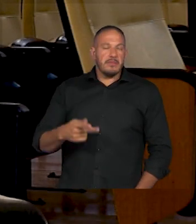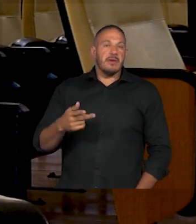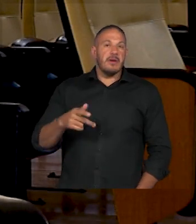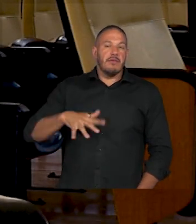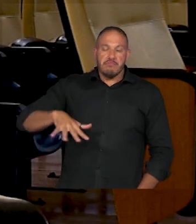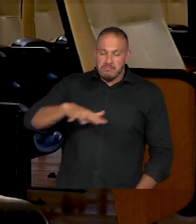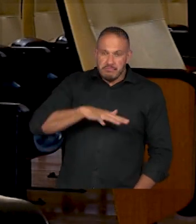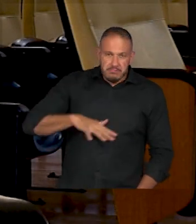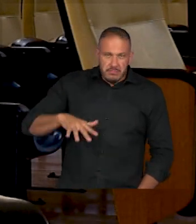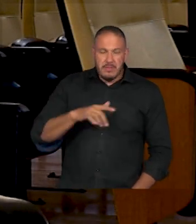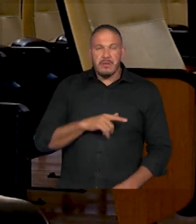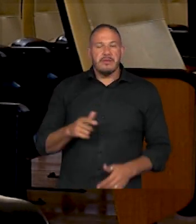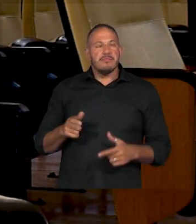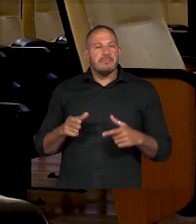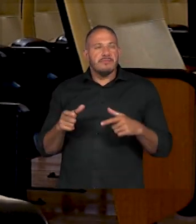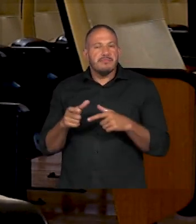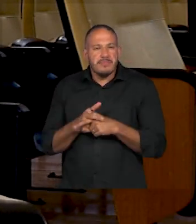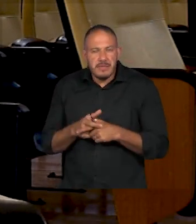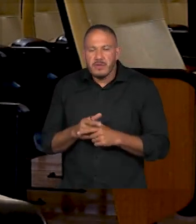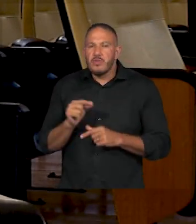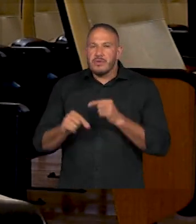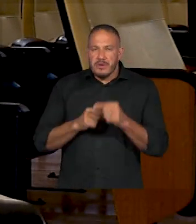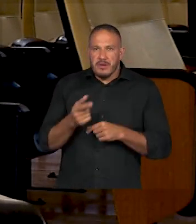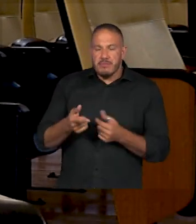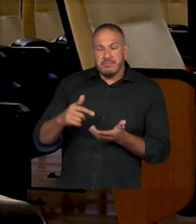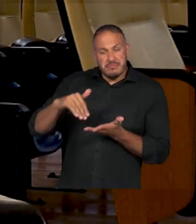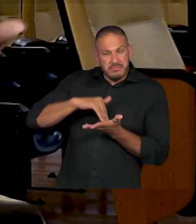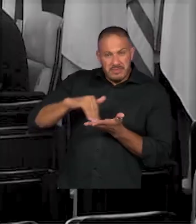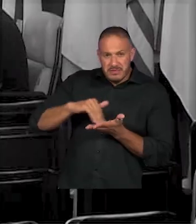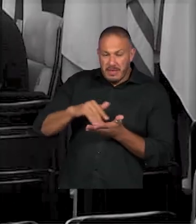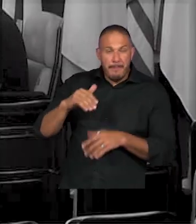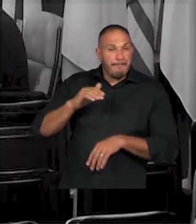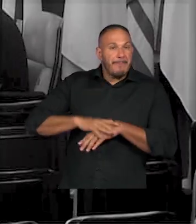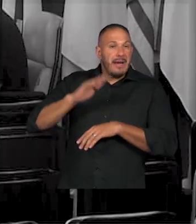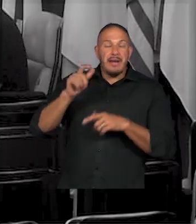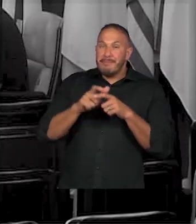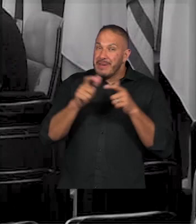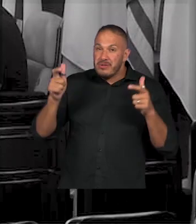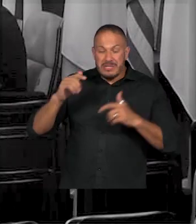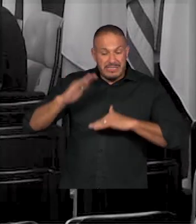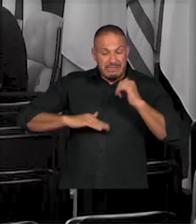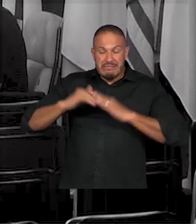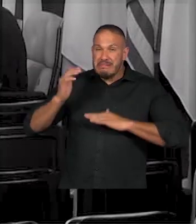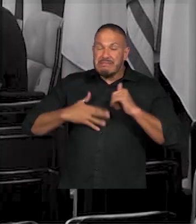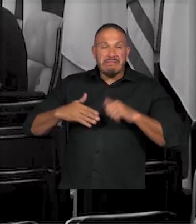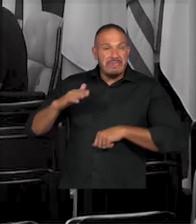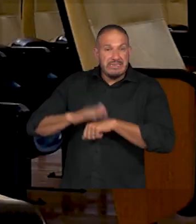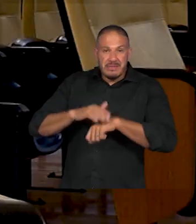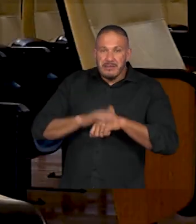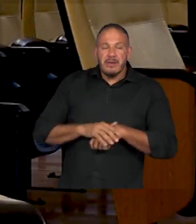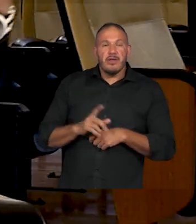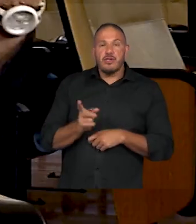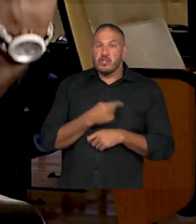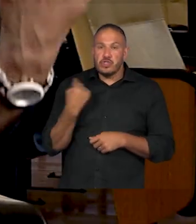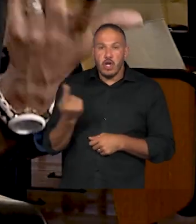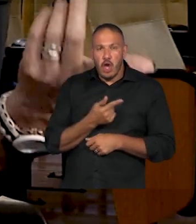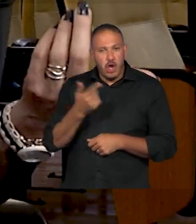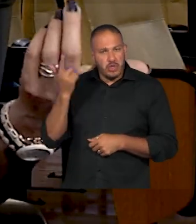secretaria meio. O que isso quer dizer? Que a maioria das ações nós apenas participamos